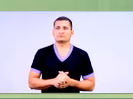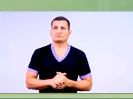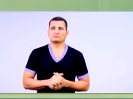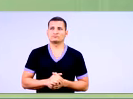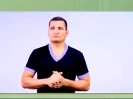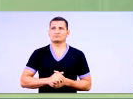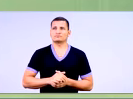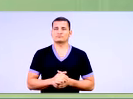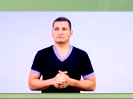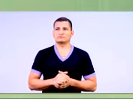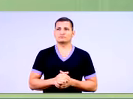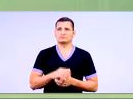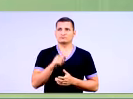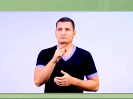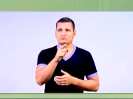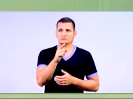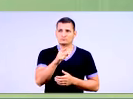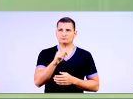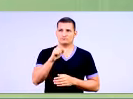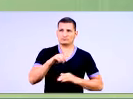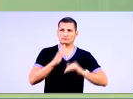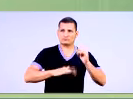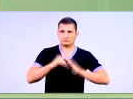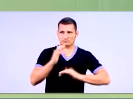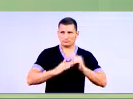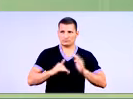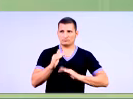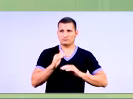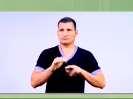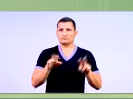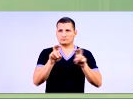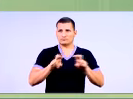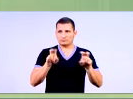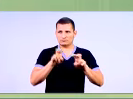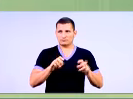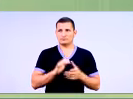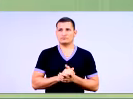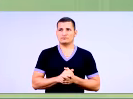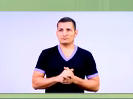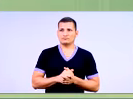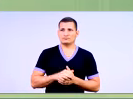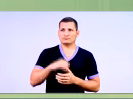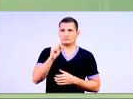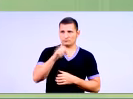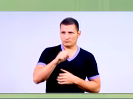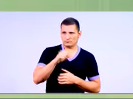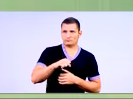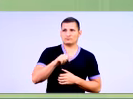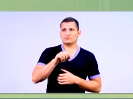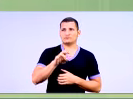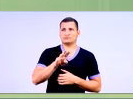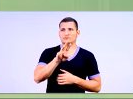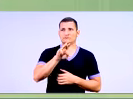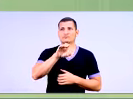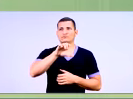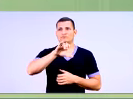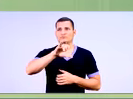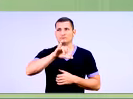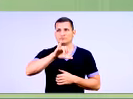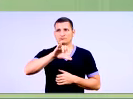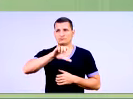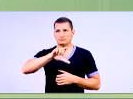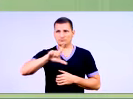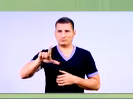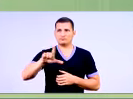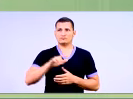computer professional? Você será uma profissional da computação? E ela responde, yes, I will. Ícaro, então, faz